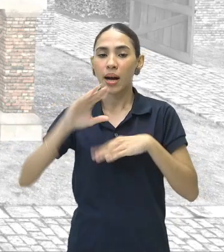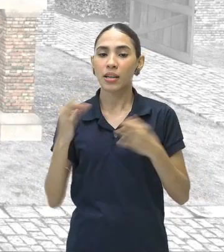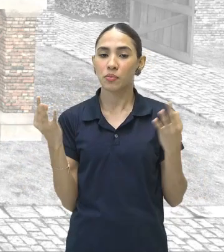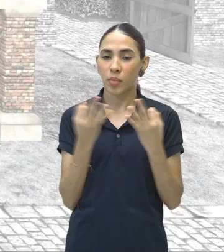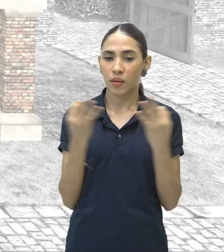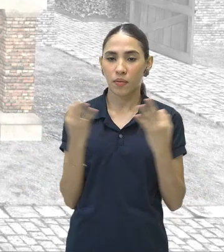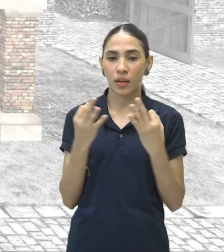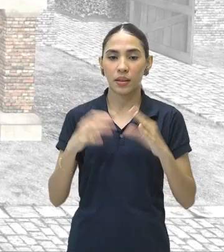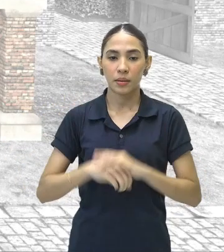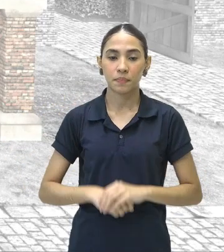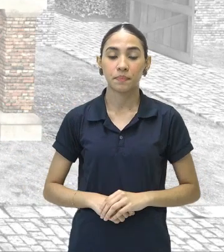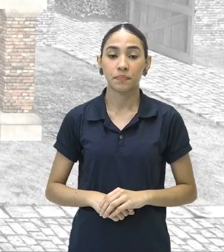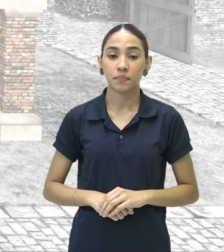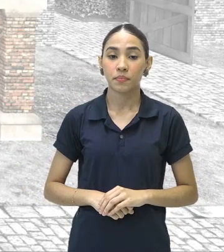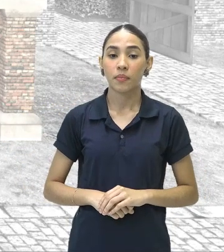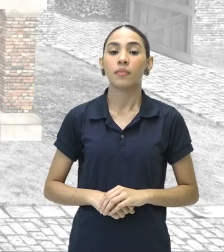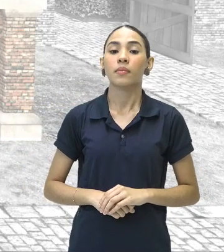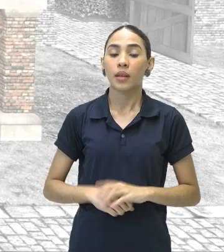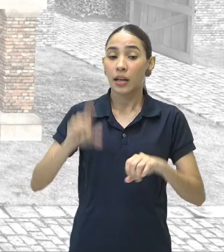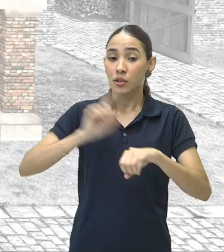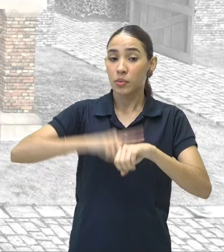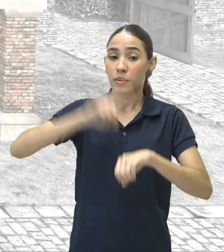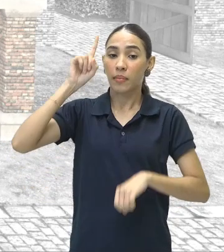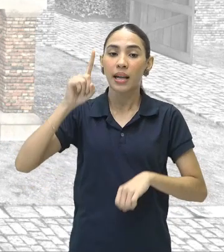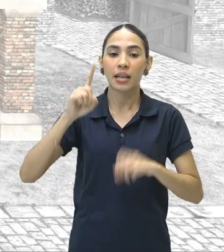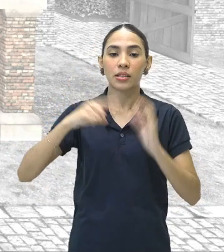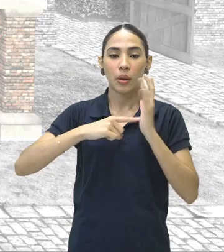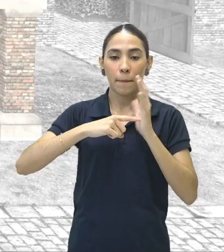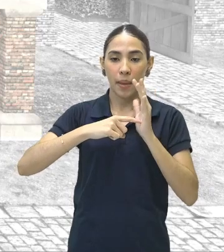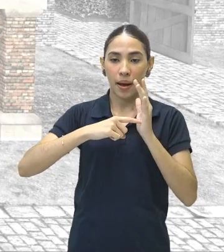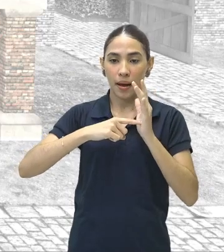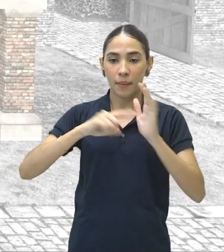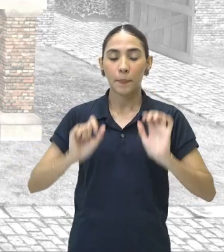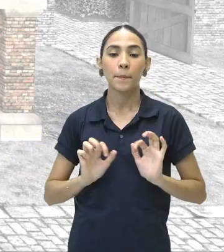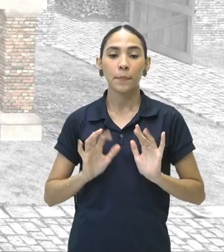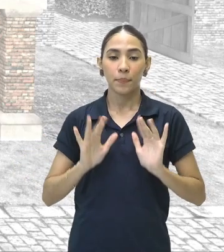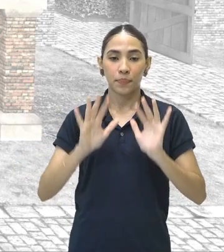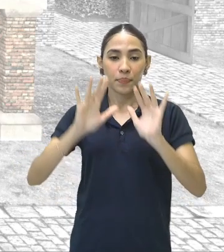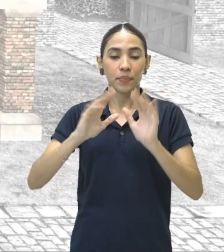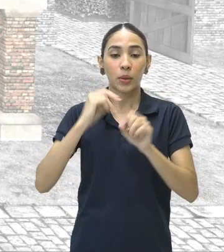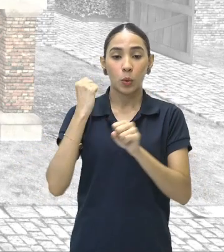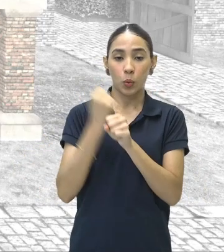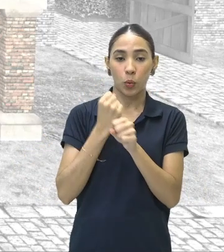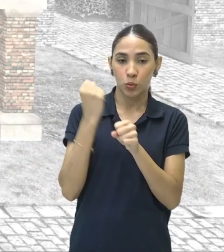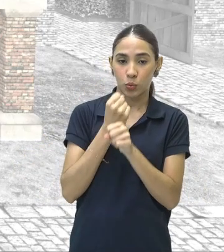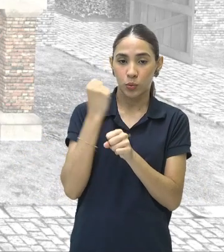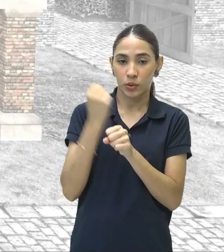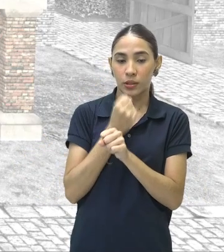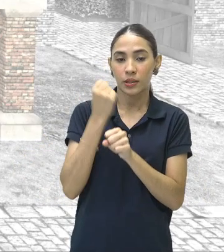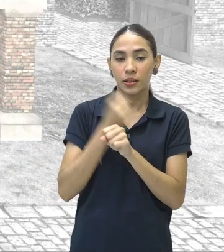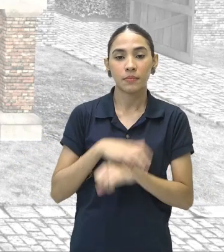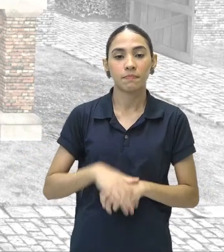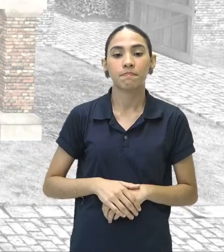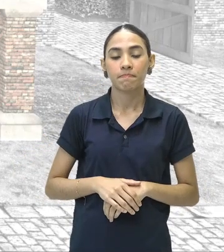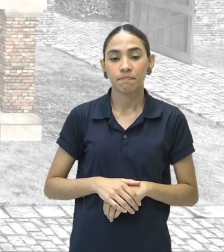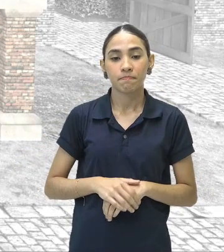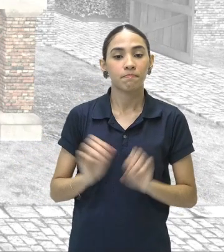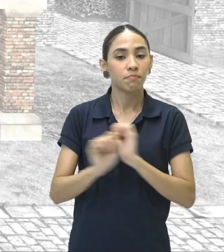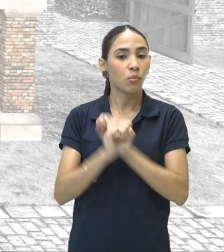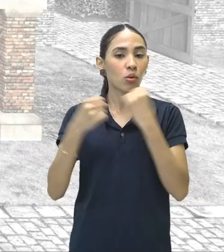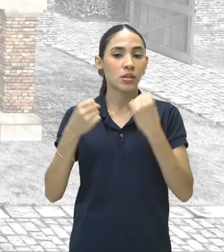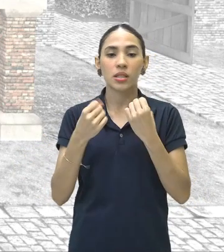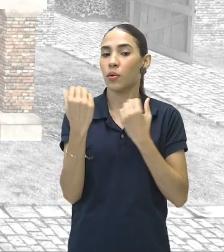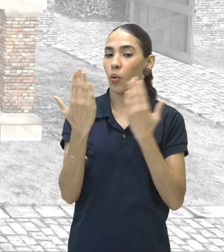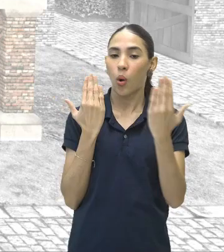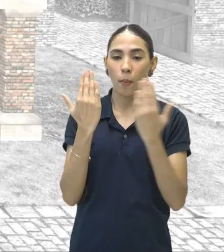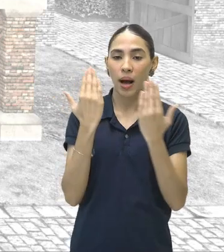eficientes. Quando as primeiras máquinas a vapor foram construídas, era inevitável